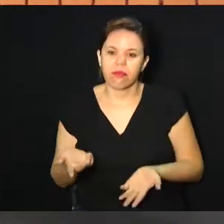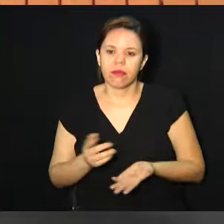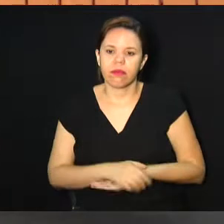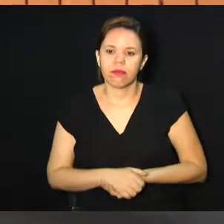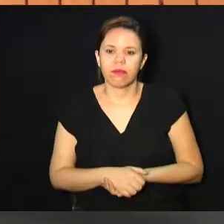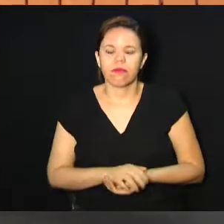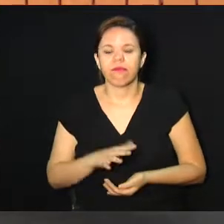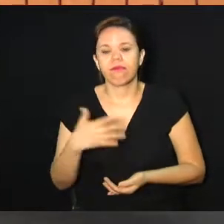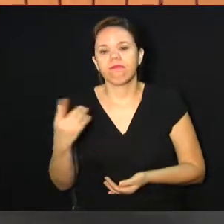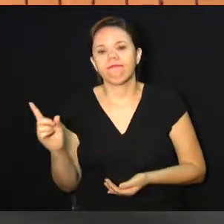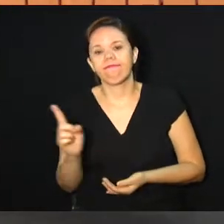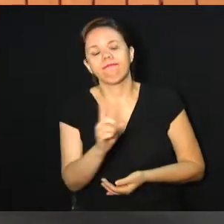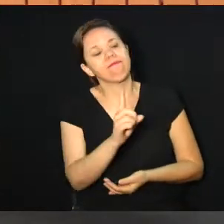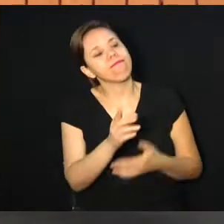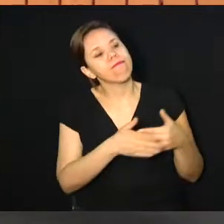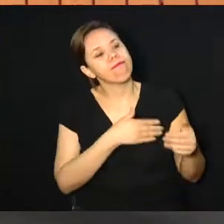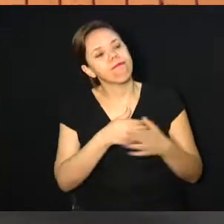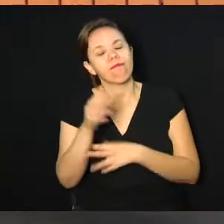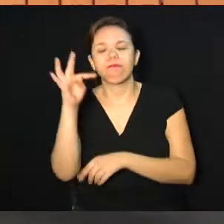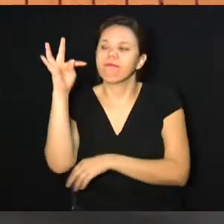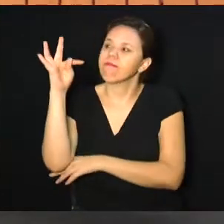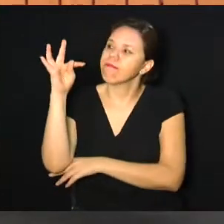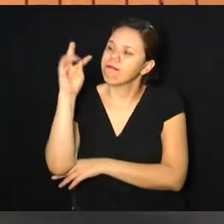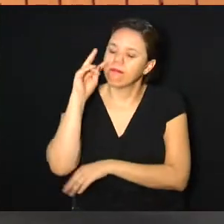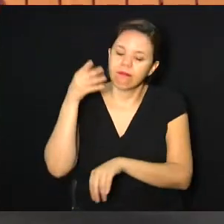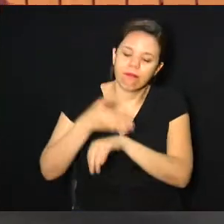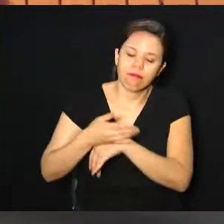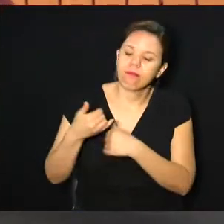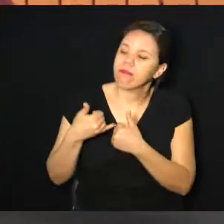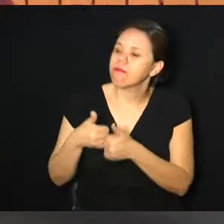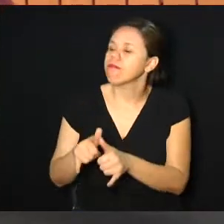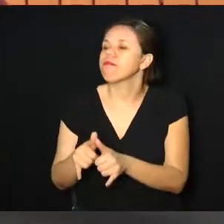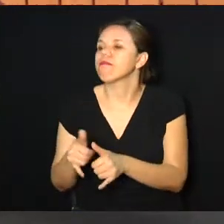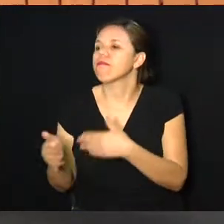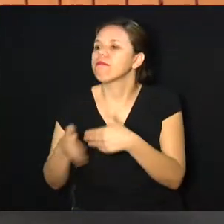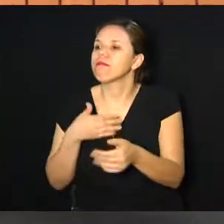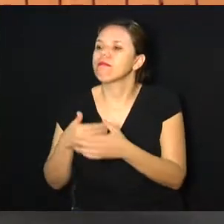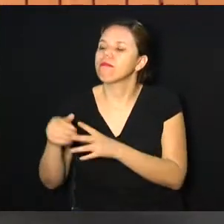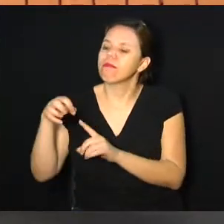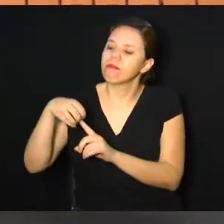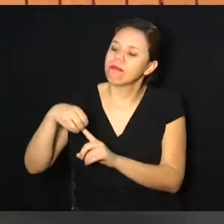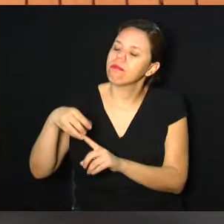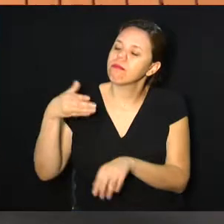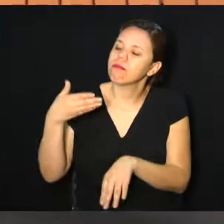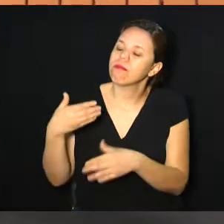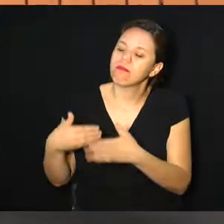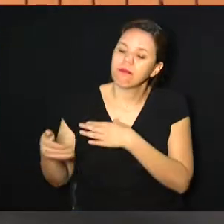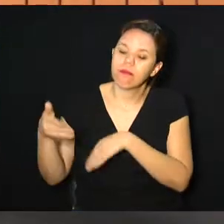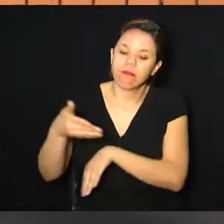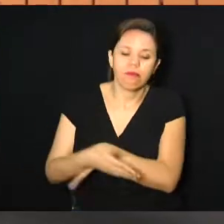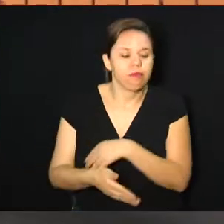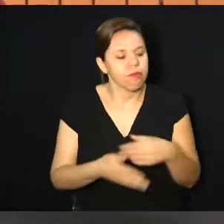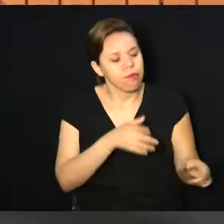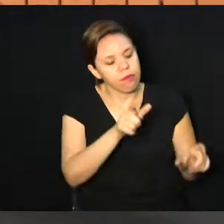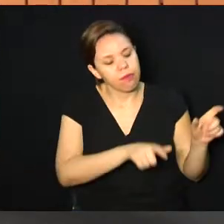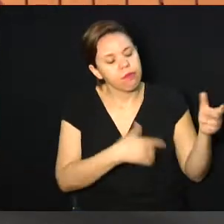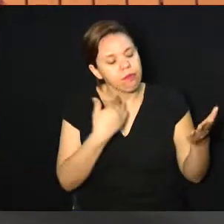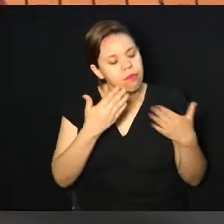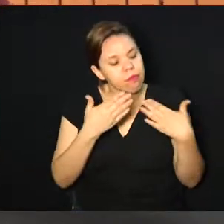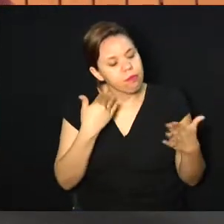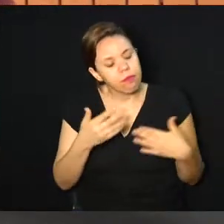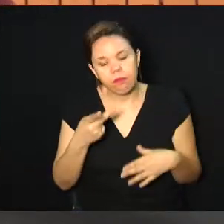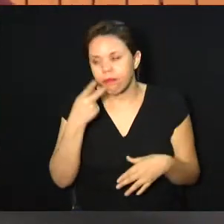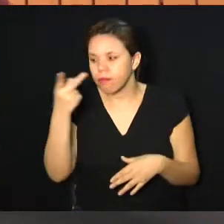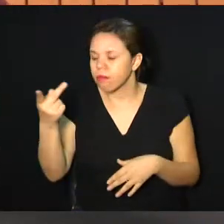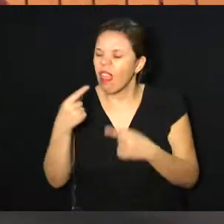sendo que quando você vai em qualquer terminal, se você pega qualquer ônibus, para em qualquer ponto de ônibus e conversa com qualquer pessoa, ela vai ter